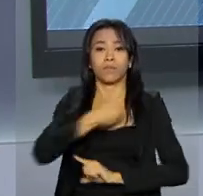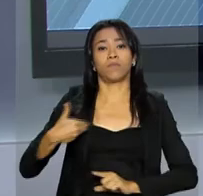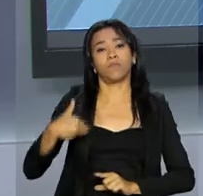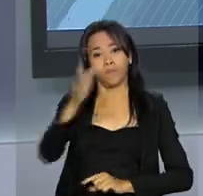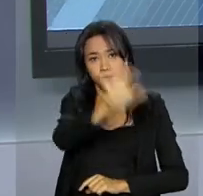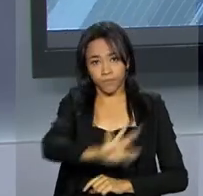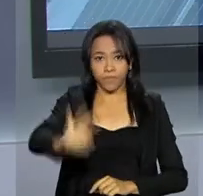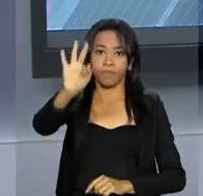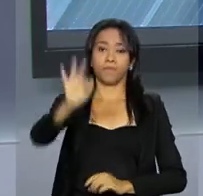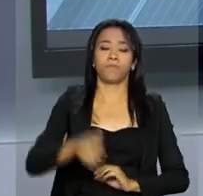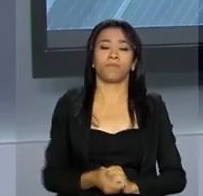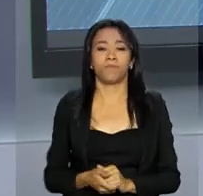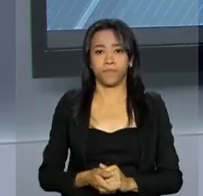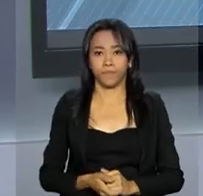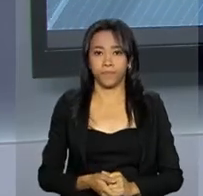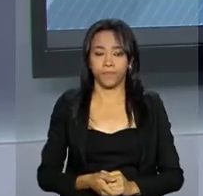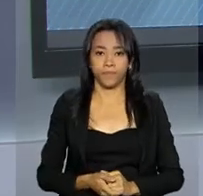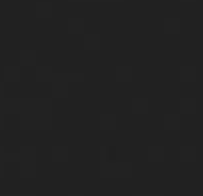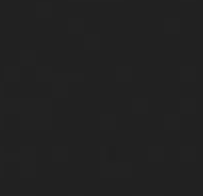do governo federal